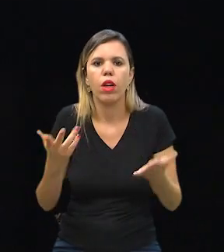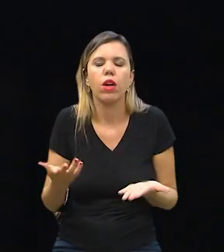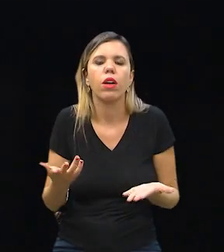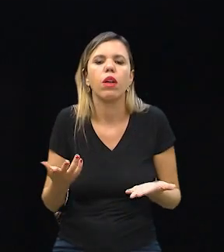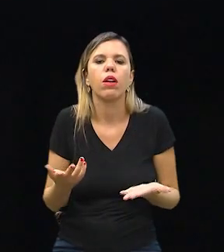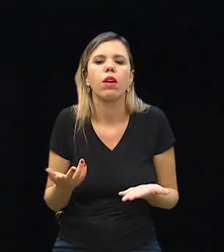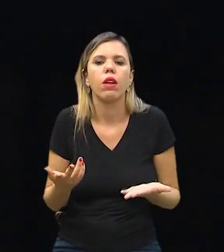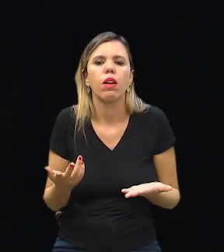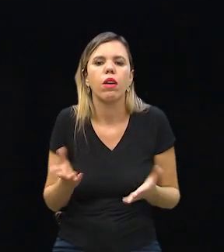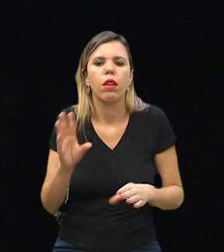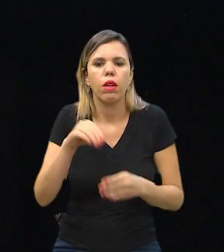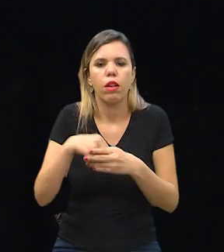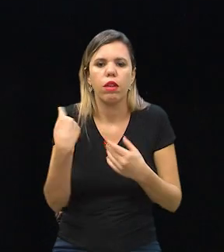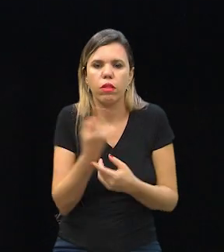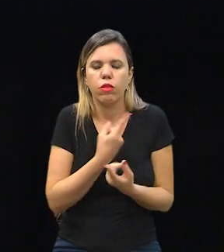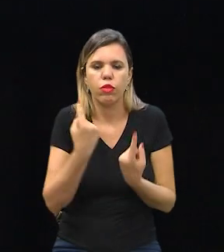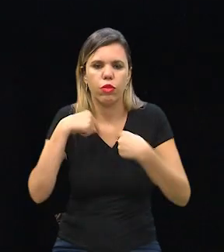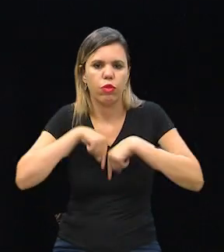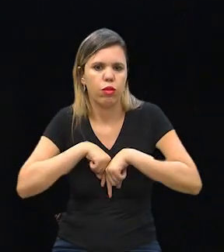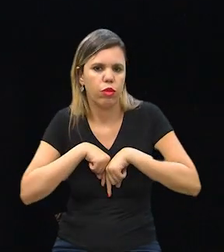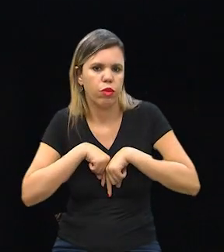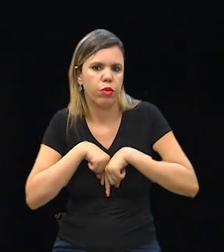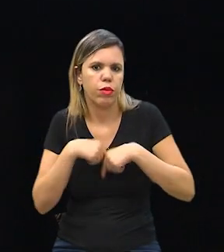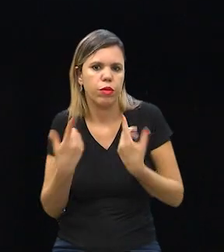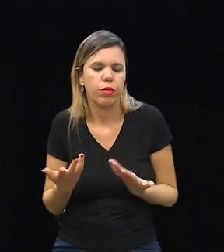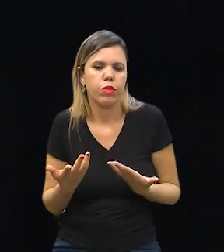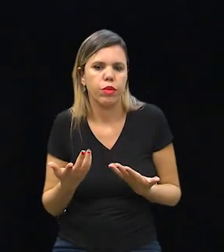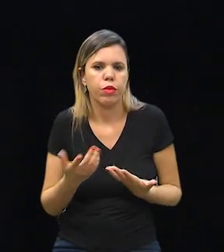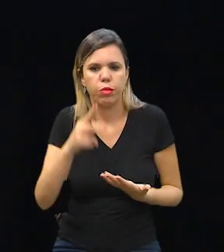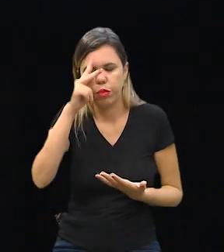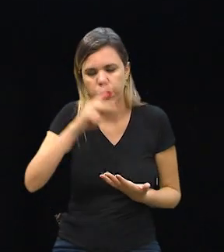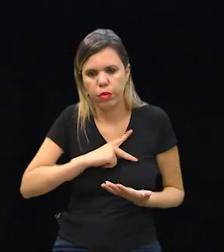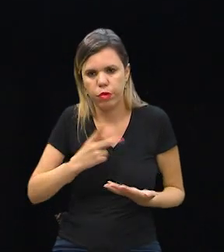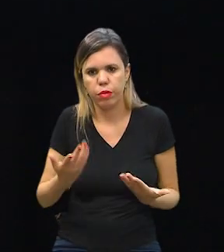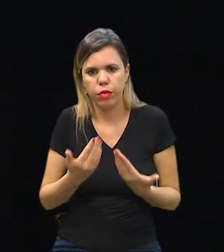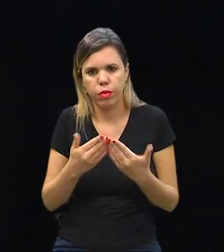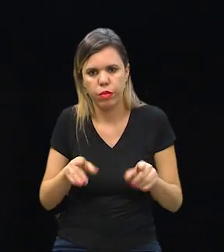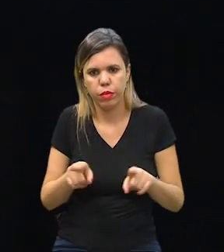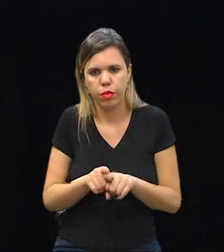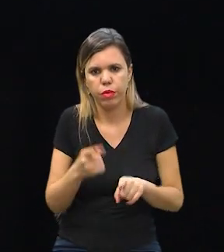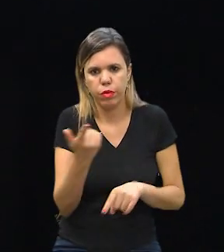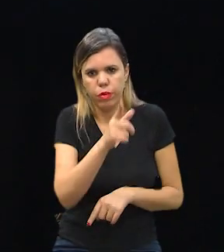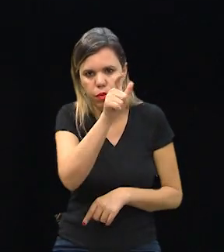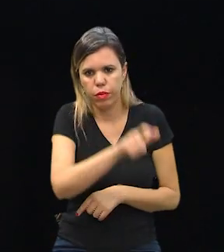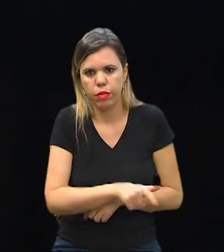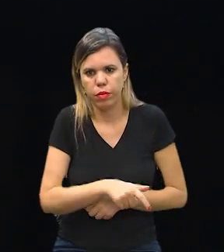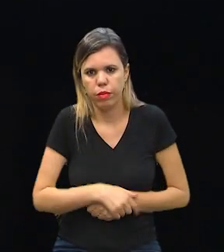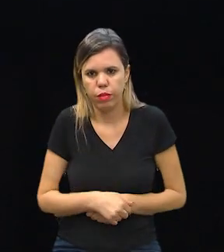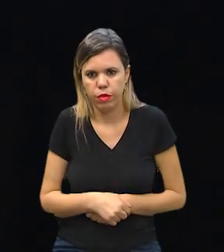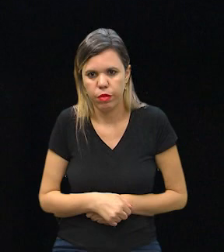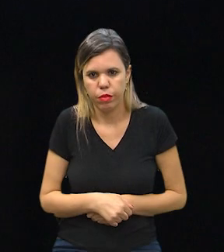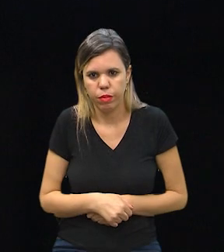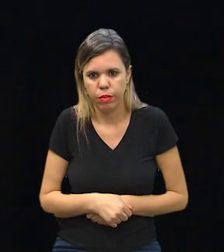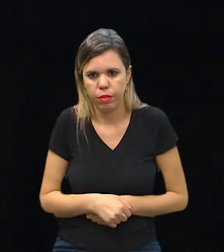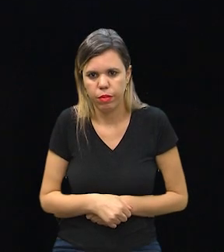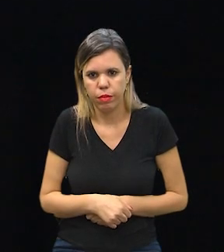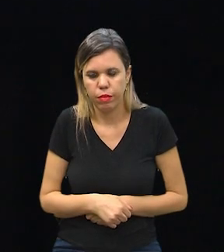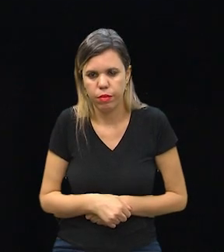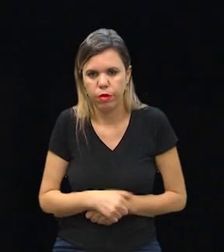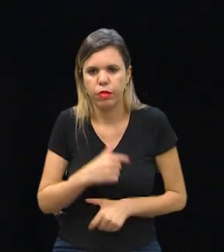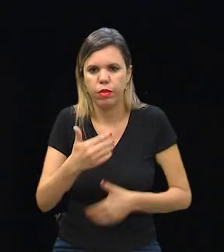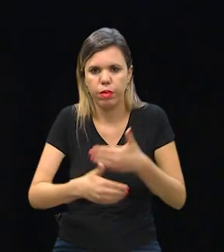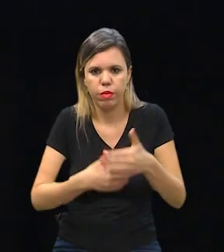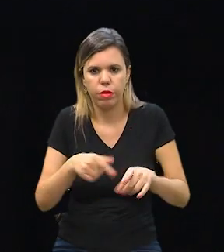existem várias chaves, né? Mas as chaves mesmo estão dentro de nós, não tem como eu pegar a minha chave e querer abrir da outra